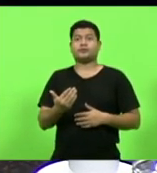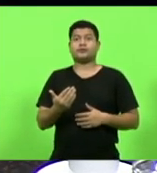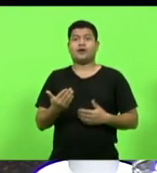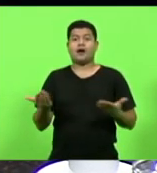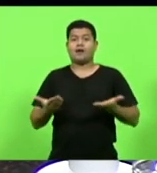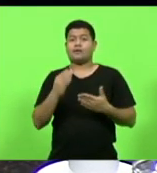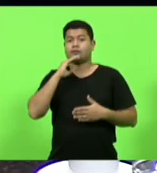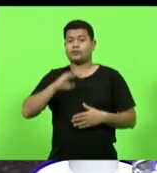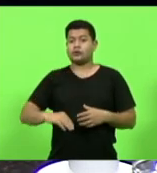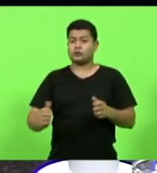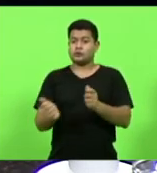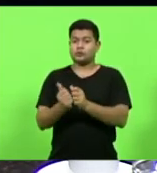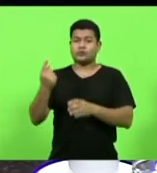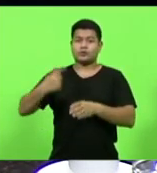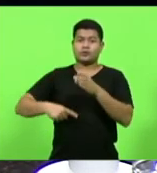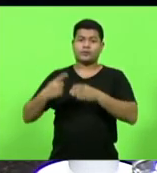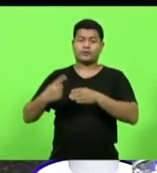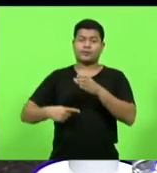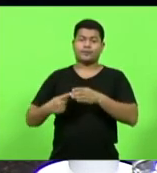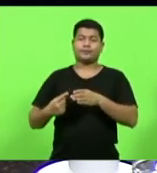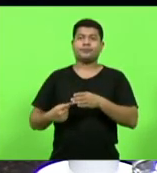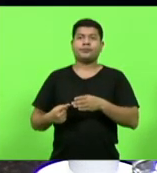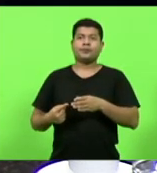tarde, junto à comissão